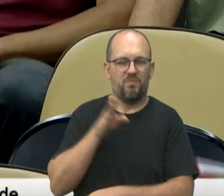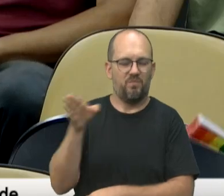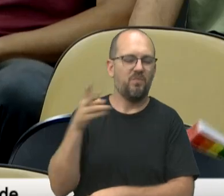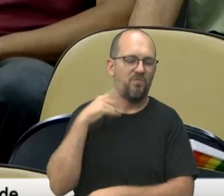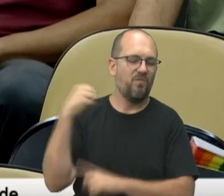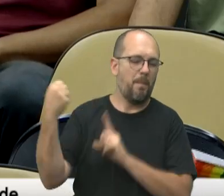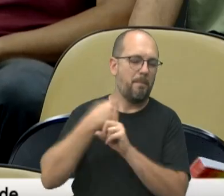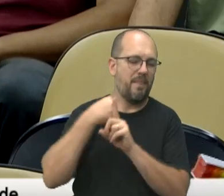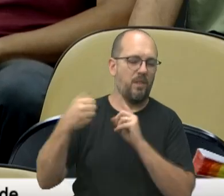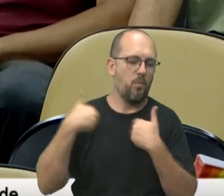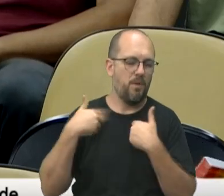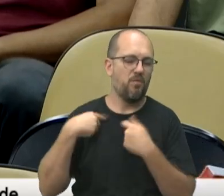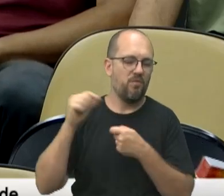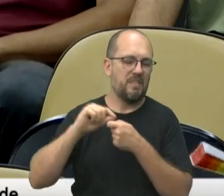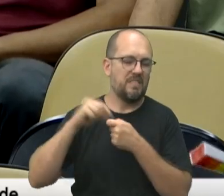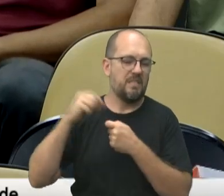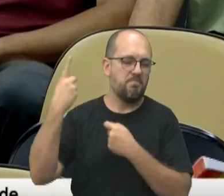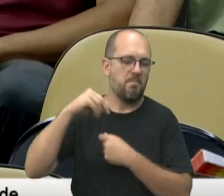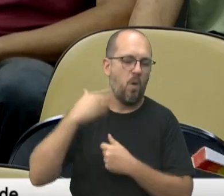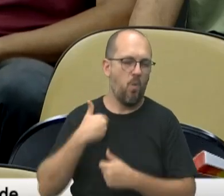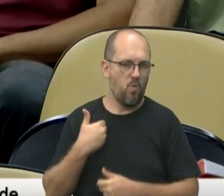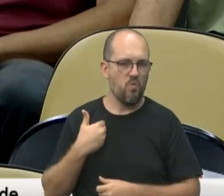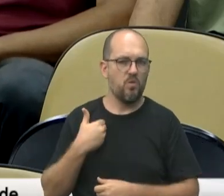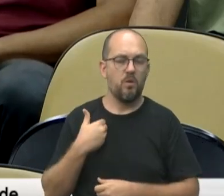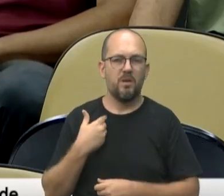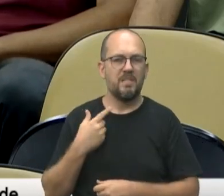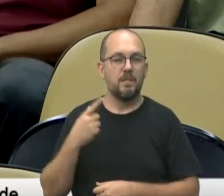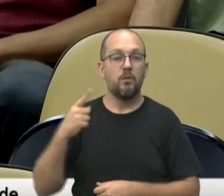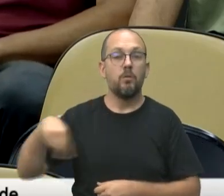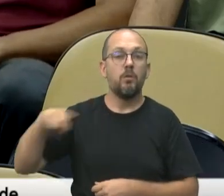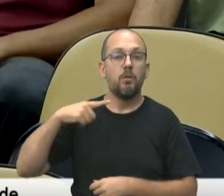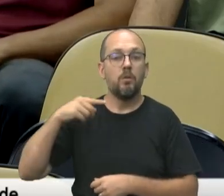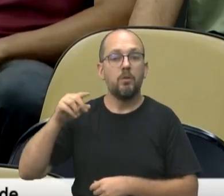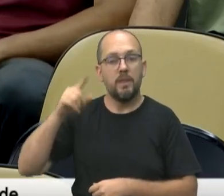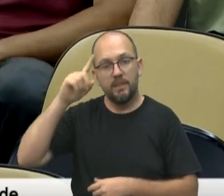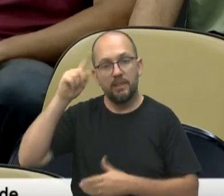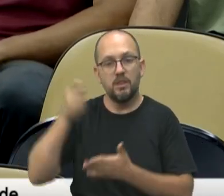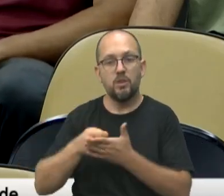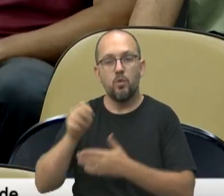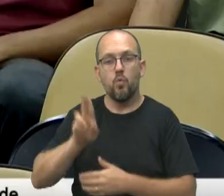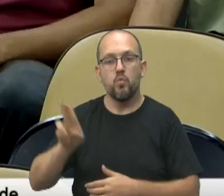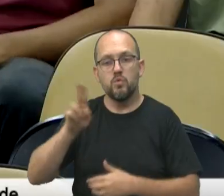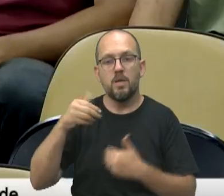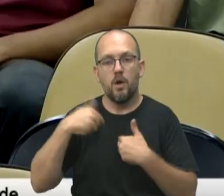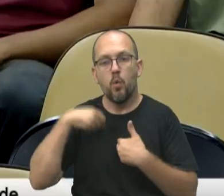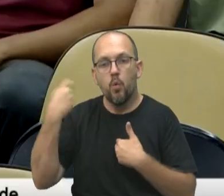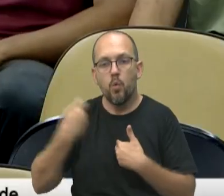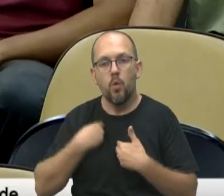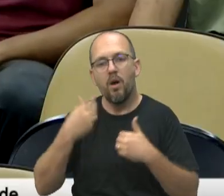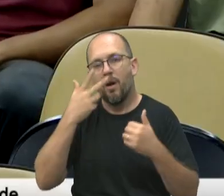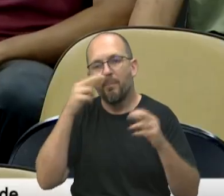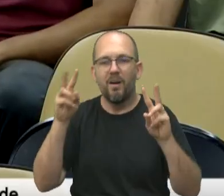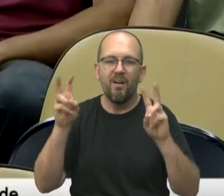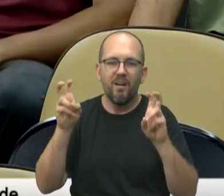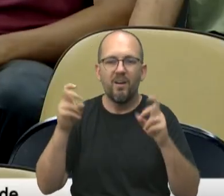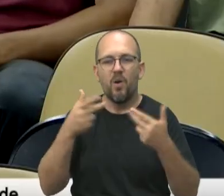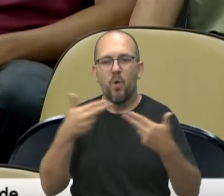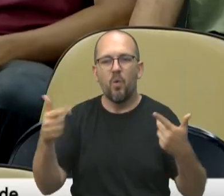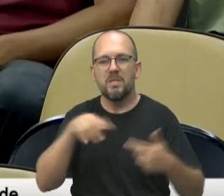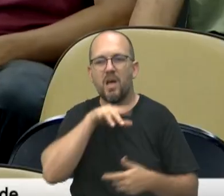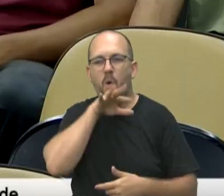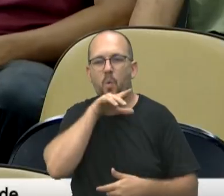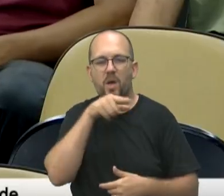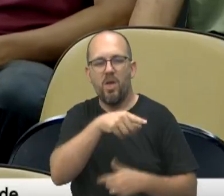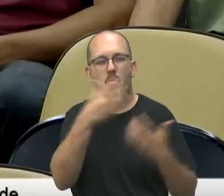que iam fazer alguma coisa comigo, porque simplesmente decidiram me usar como aquela coisa ruim que eles não queriam